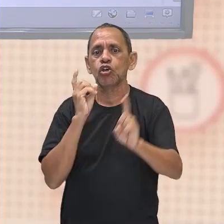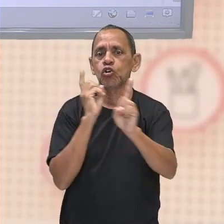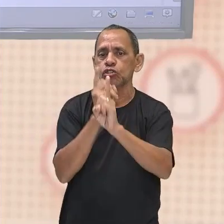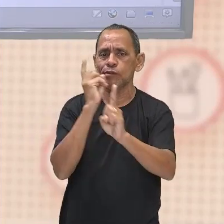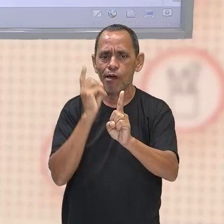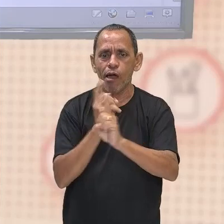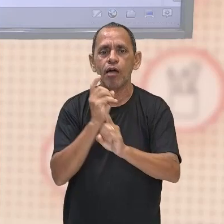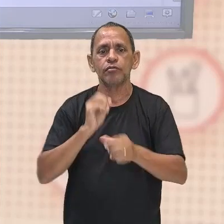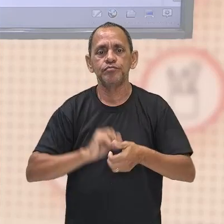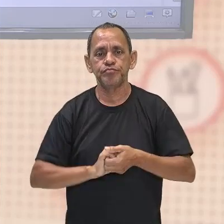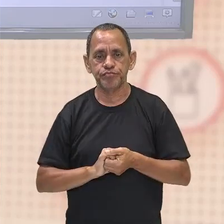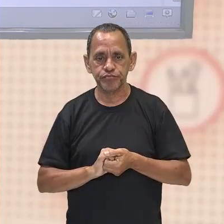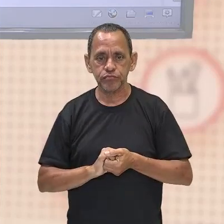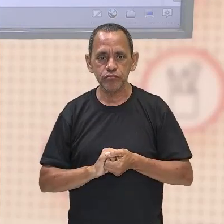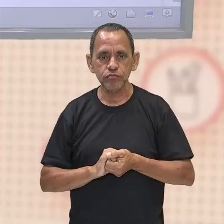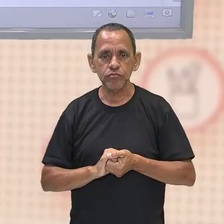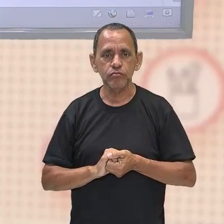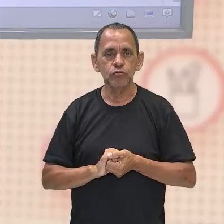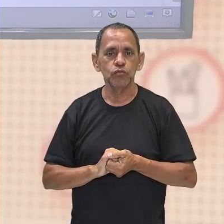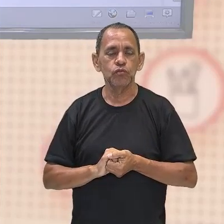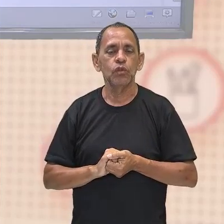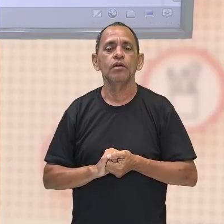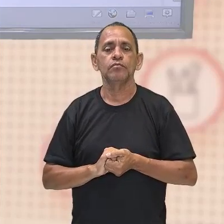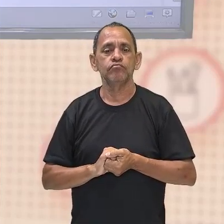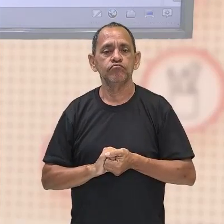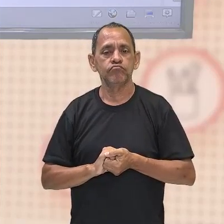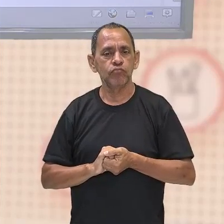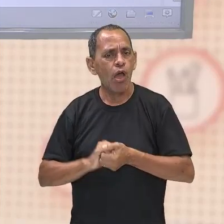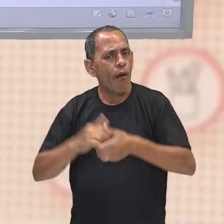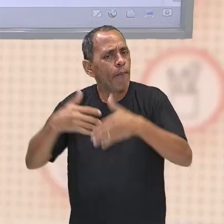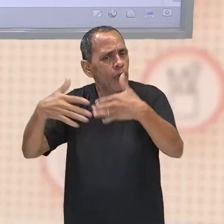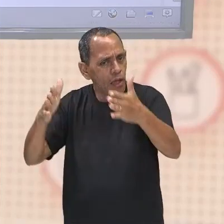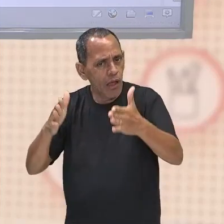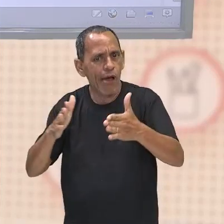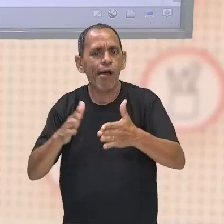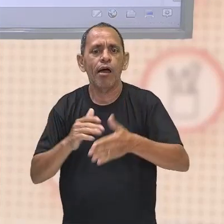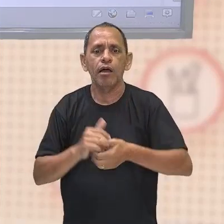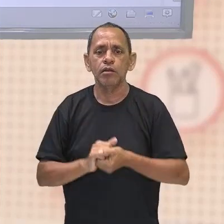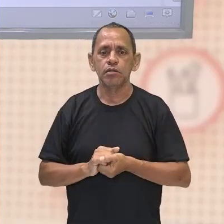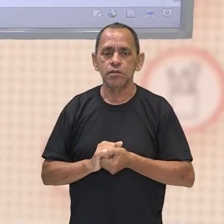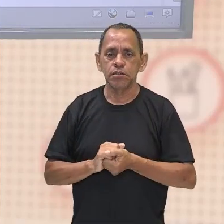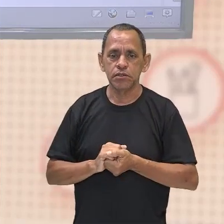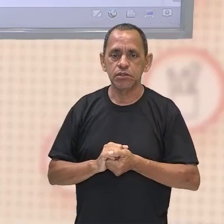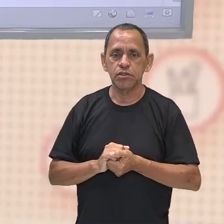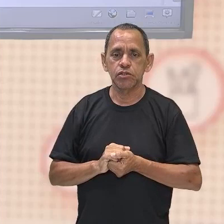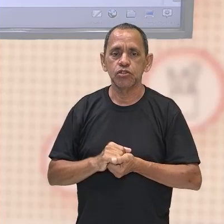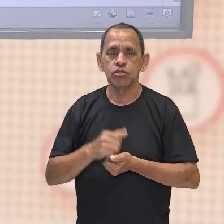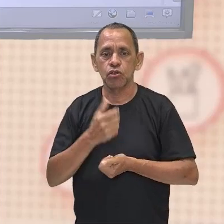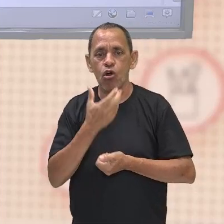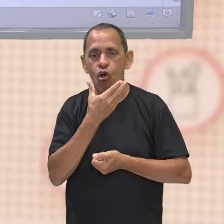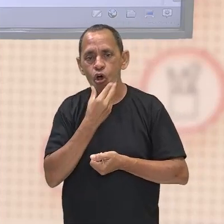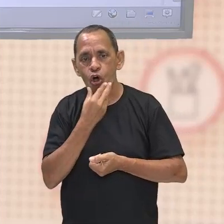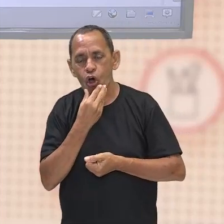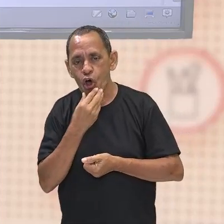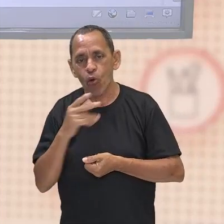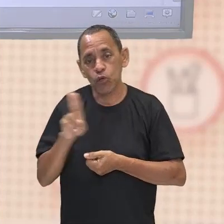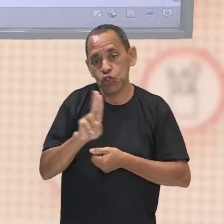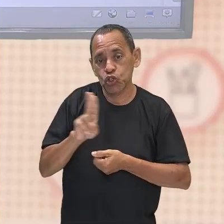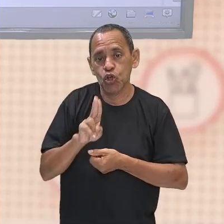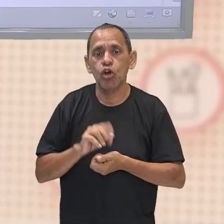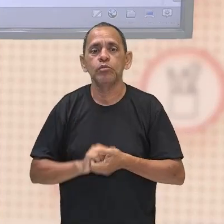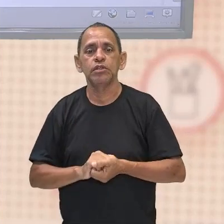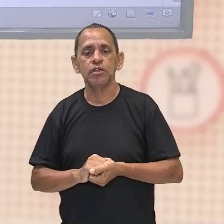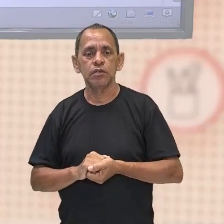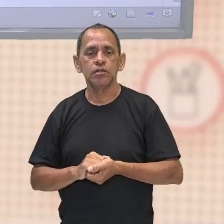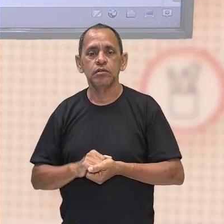essa tribo, que seria então dominada por mulheres hábeis e guerreiras, ele passou então a chamar de Rio Amazonas. E